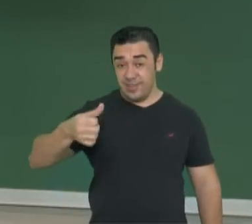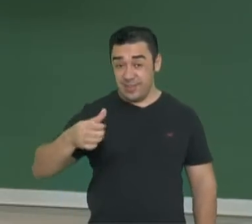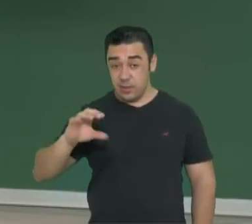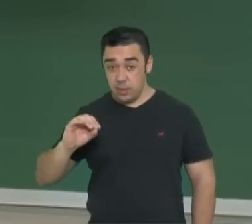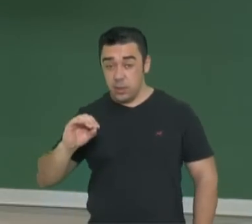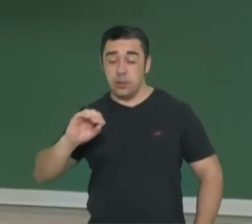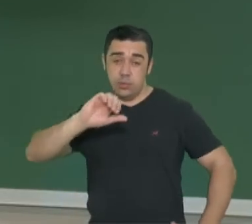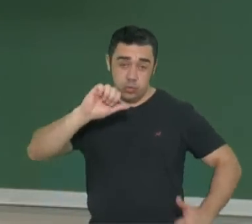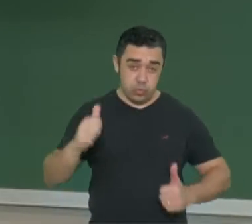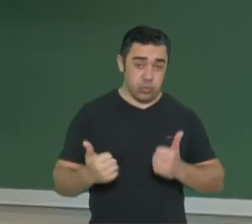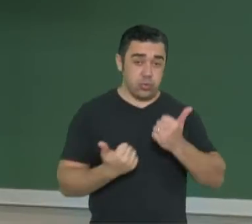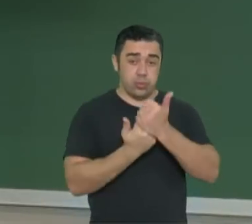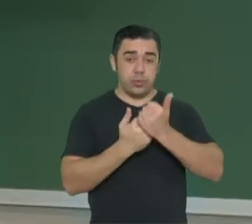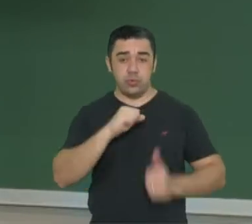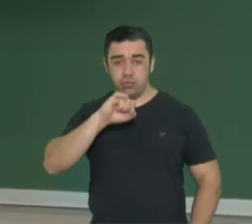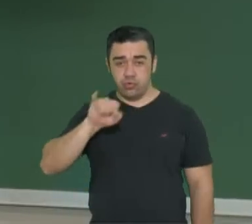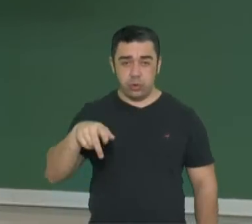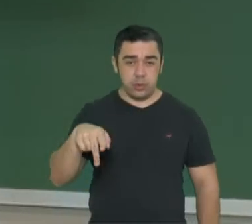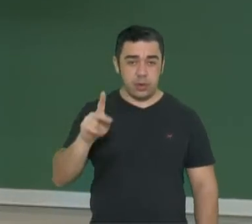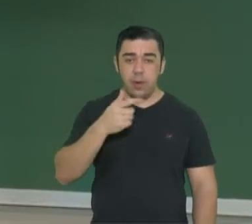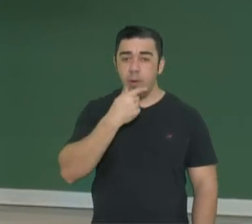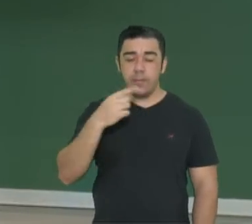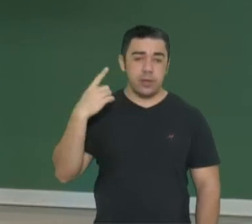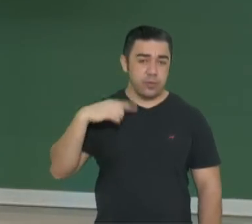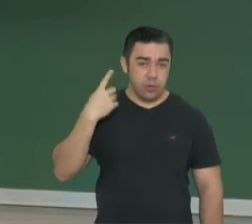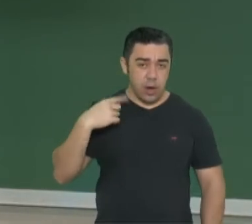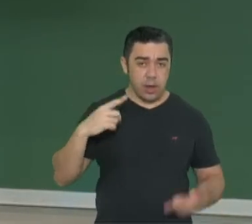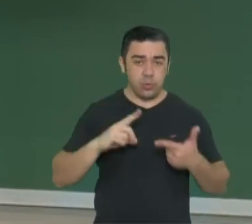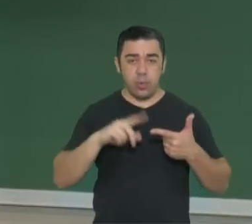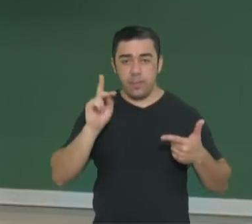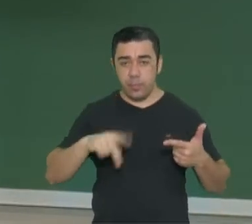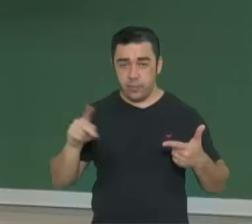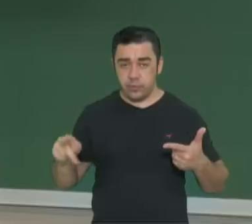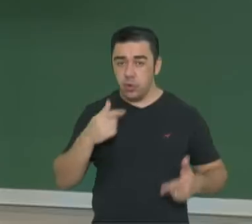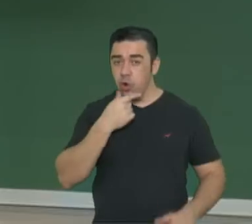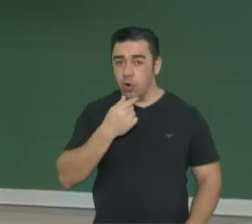suceder o JK, o advogado e professor Jânio da